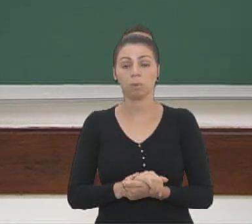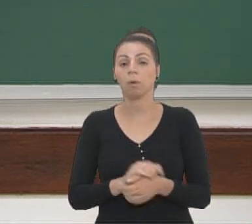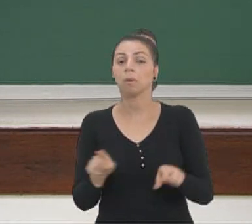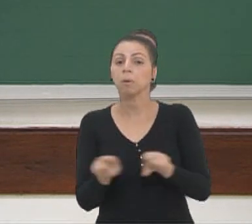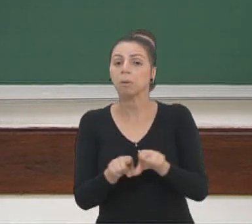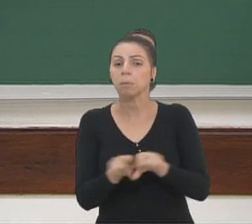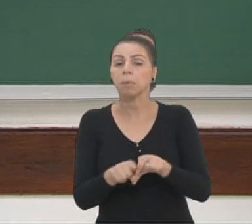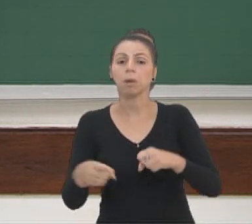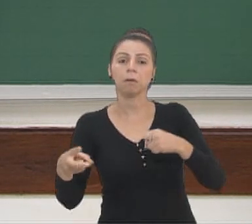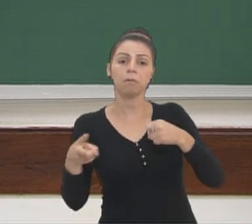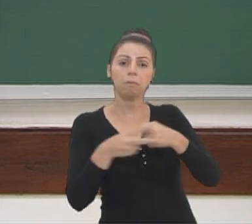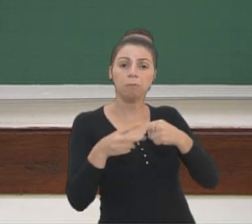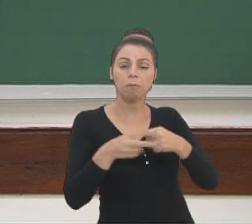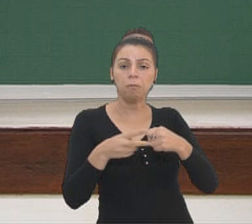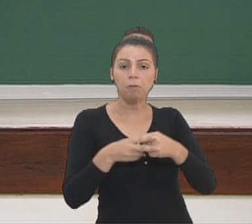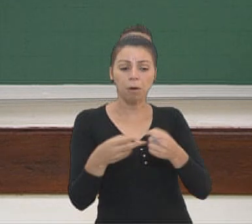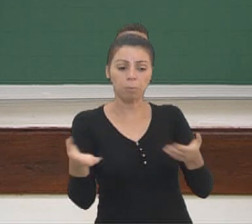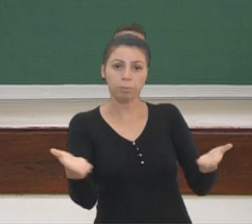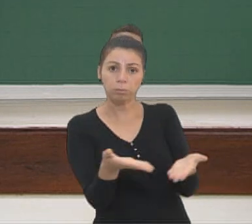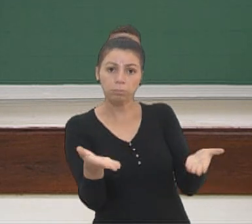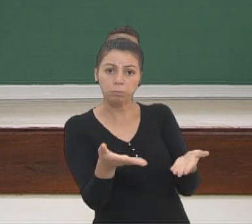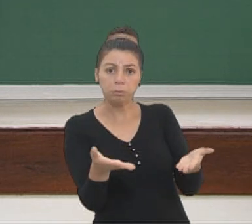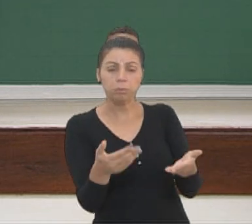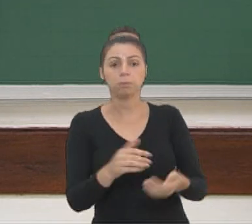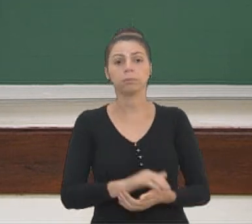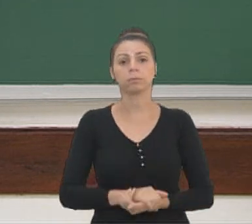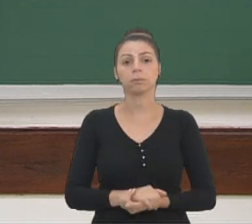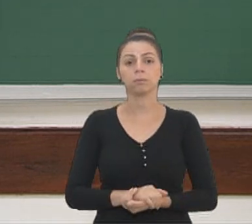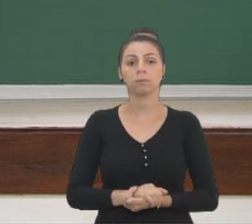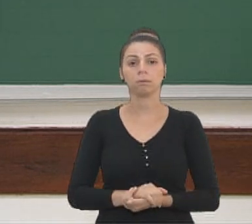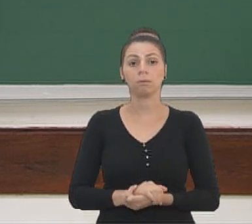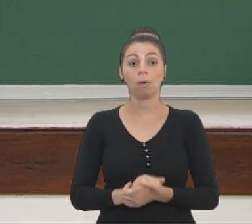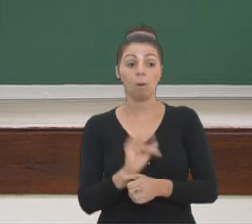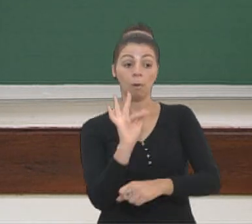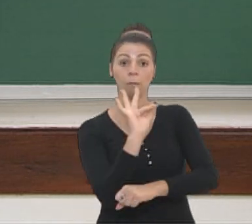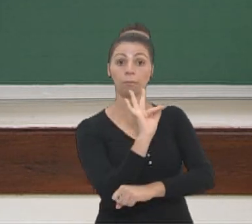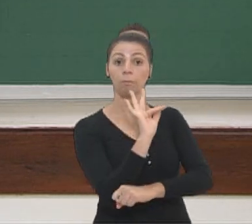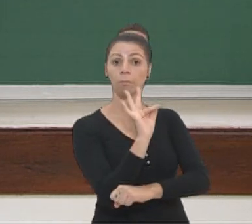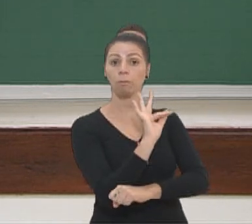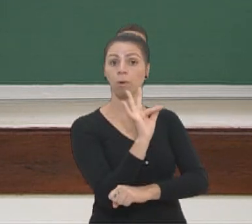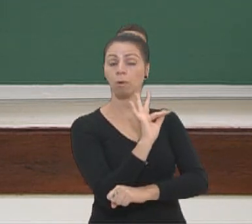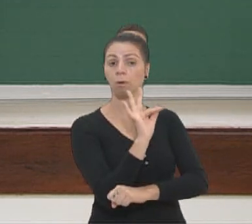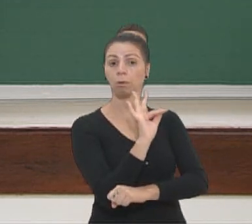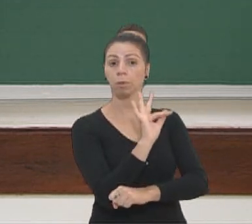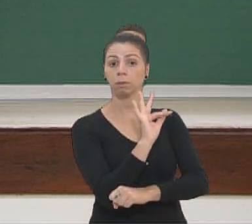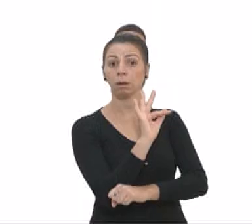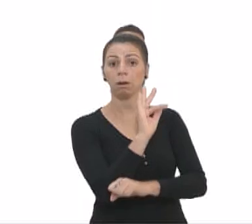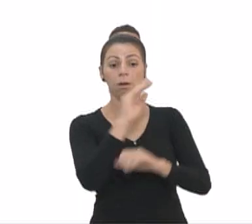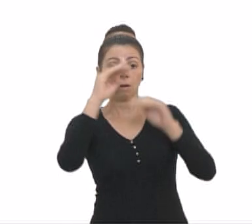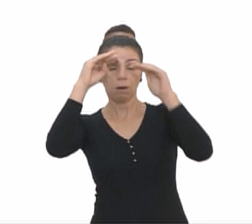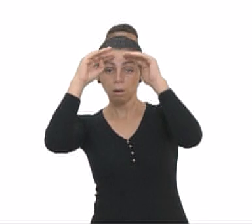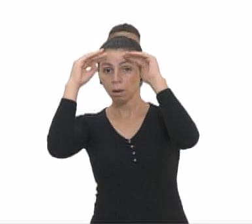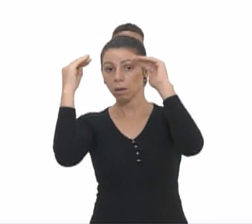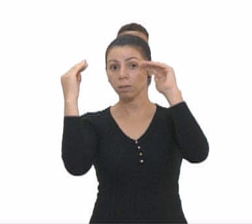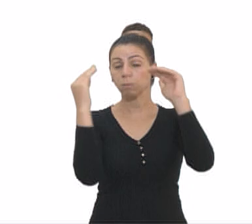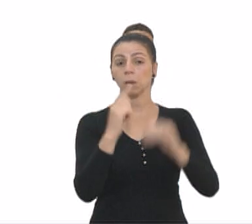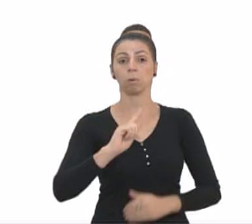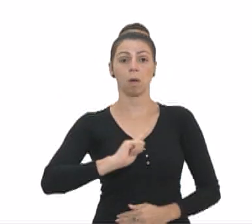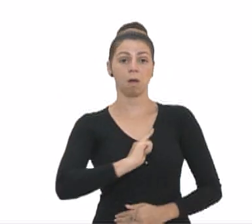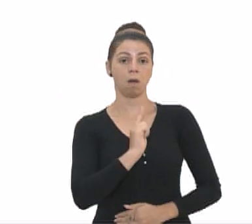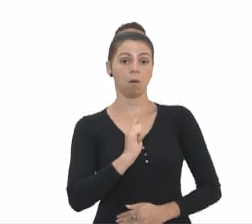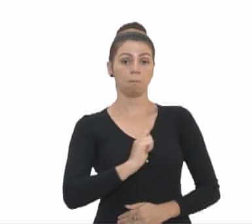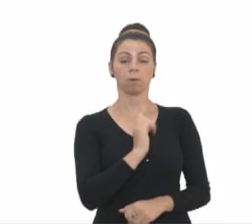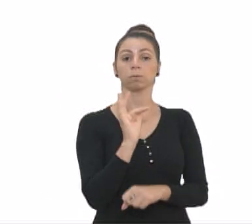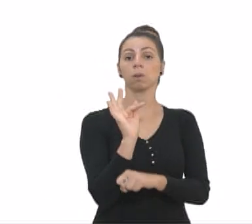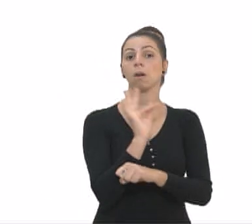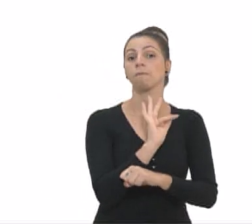verbos aí no presente e tudo mais. Formalidade no sentido de respeito à norma culta, né?